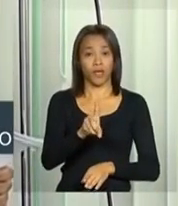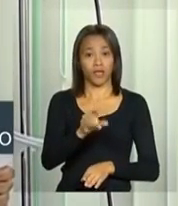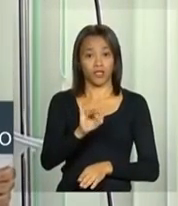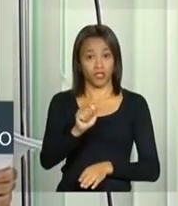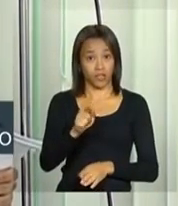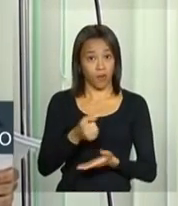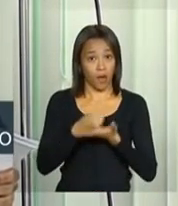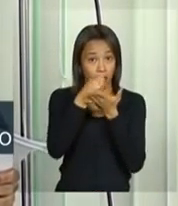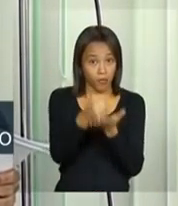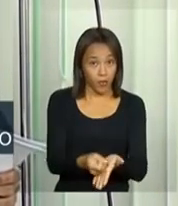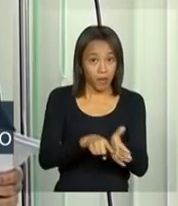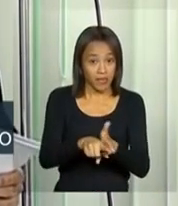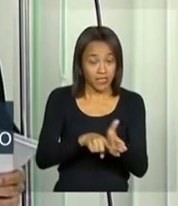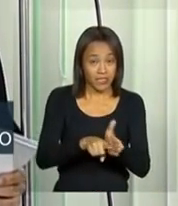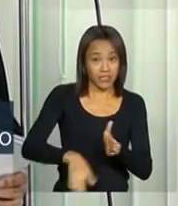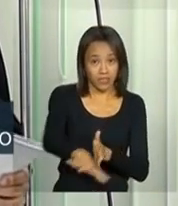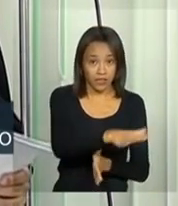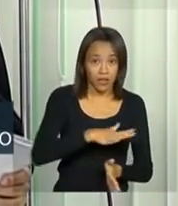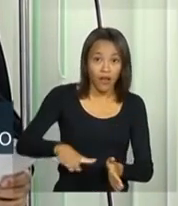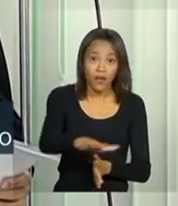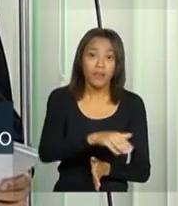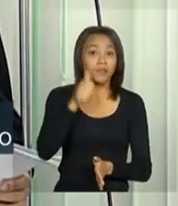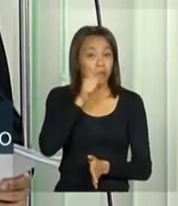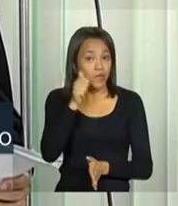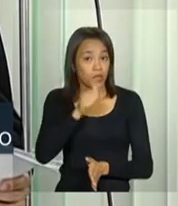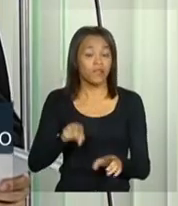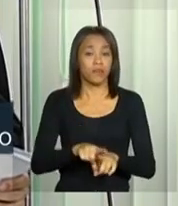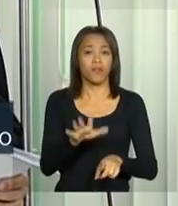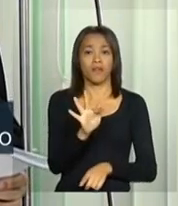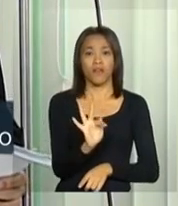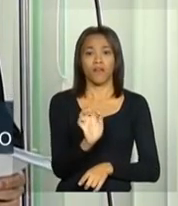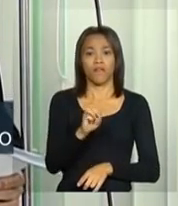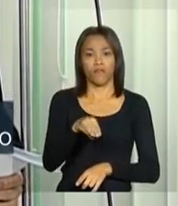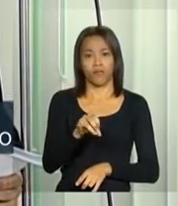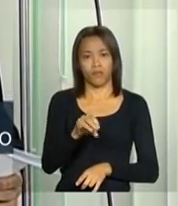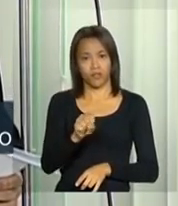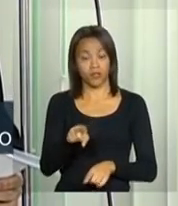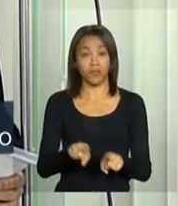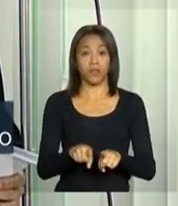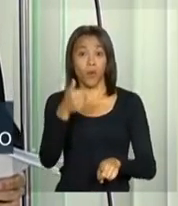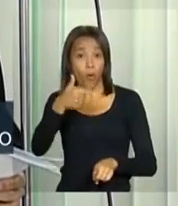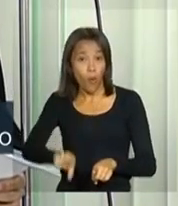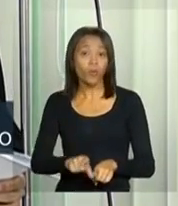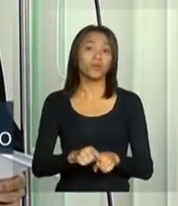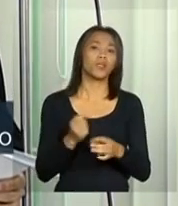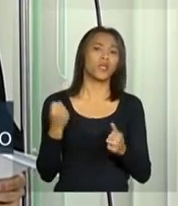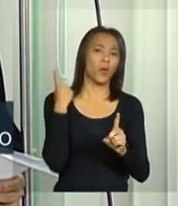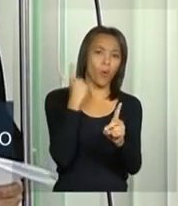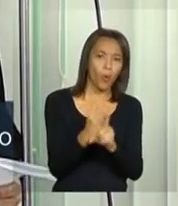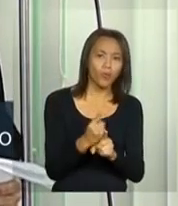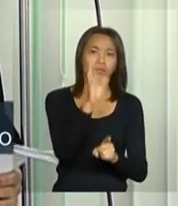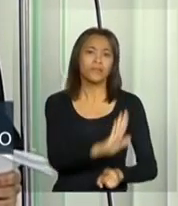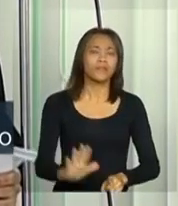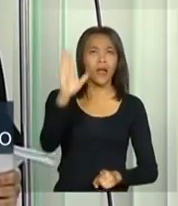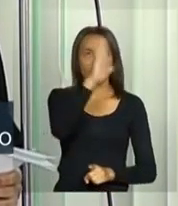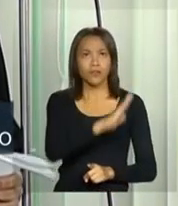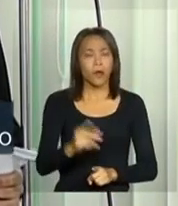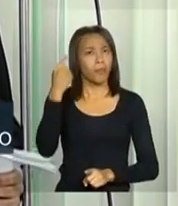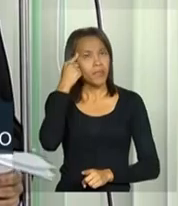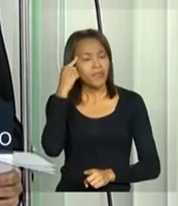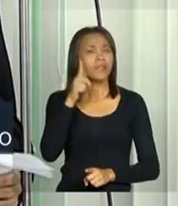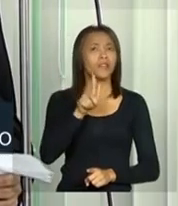campo dos estudos de gênero, mulheres e feminismo, e o Encontro Nacional de Núcleos e Grupos de Pesquisa Pensando Gênero